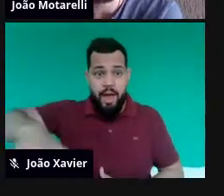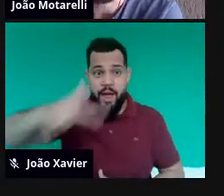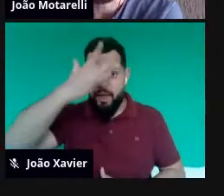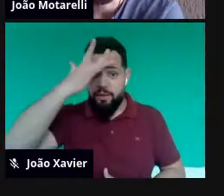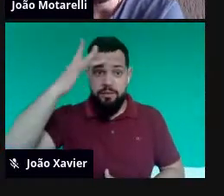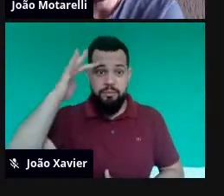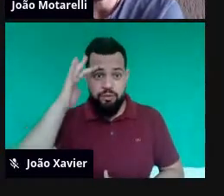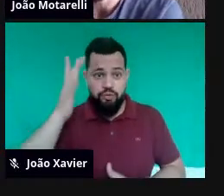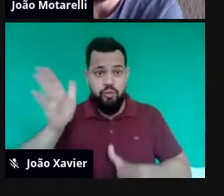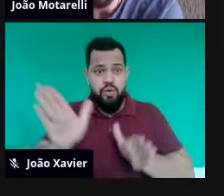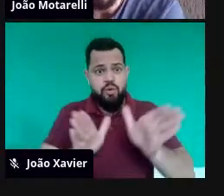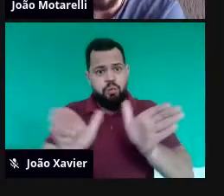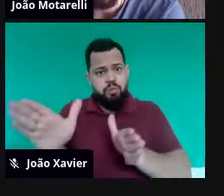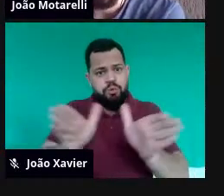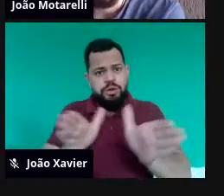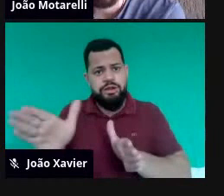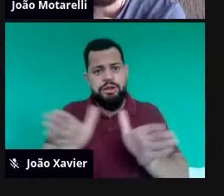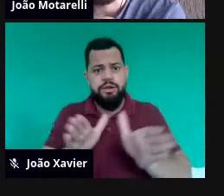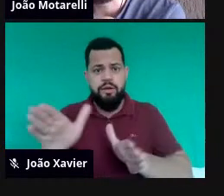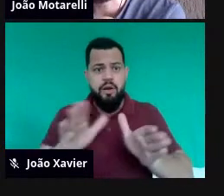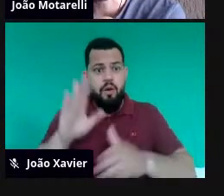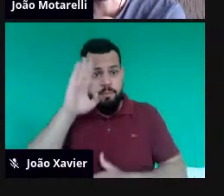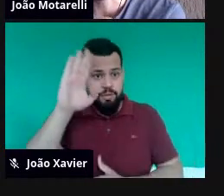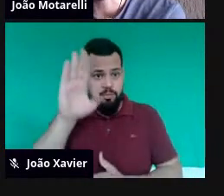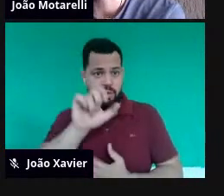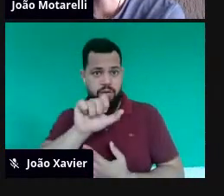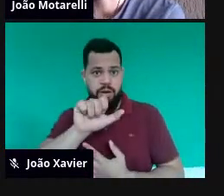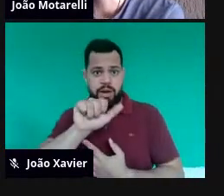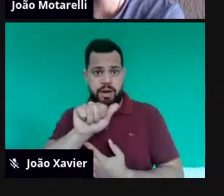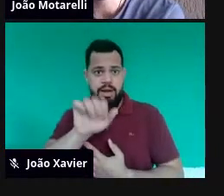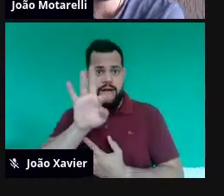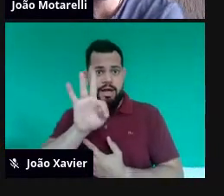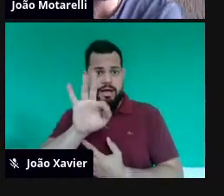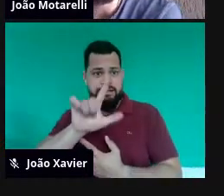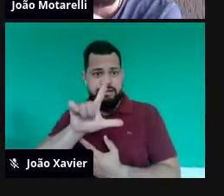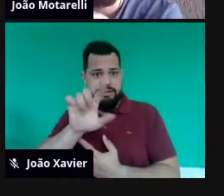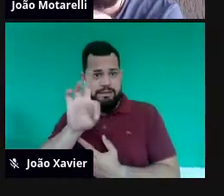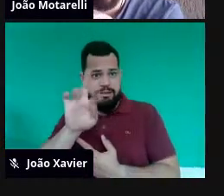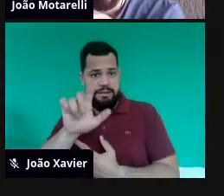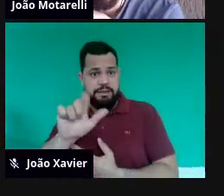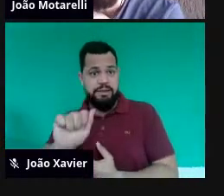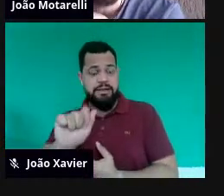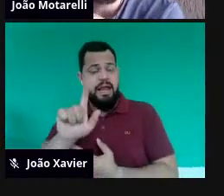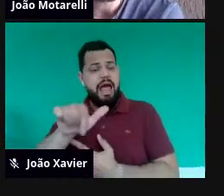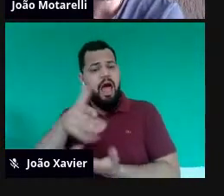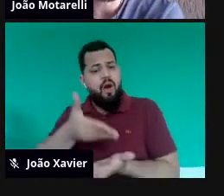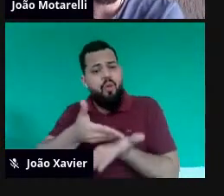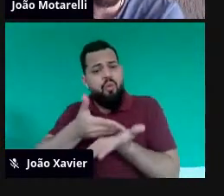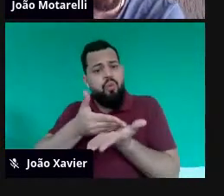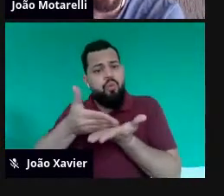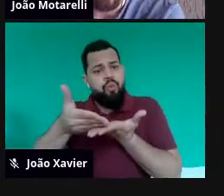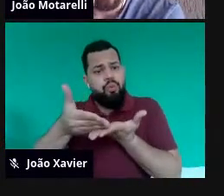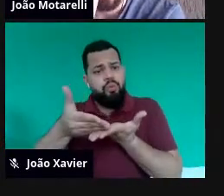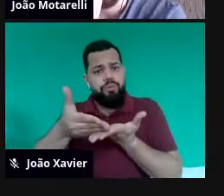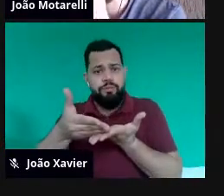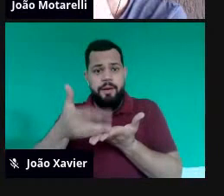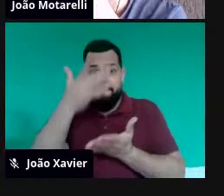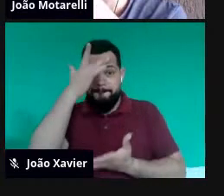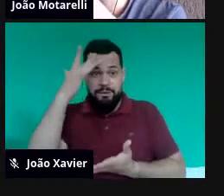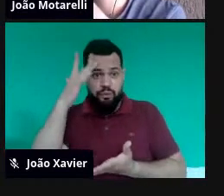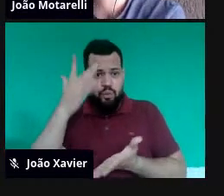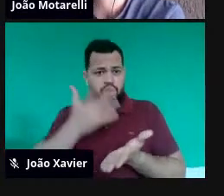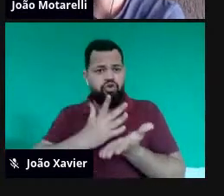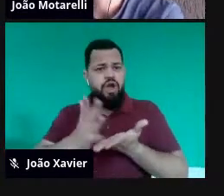gente atende, o atleta que a gente vai atender, possivelmente, é um atleta amador. O atleta de elite, né,